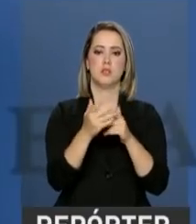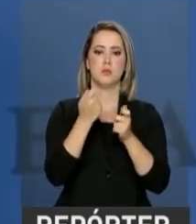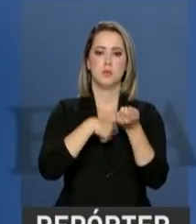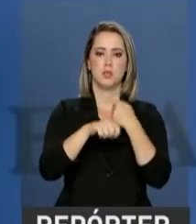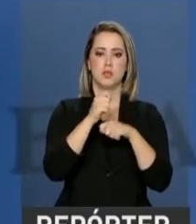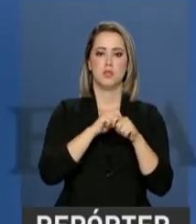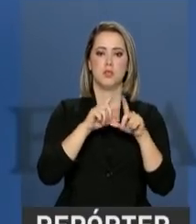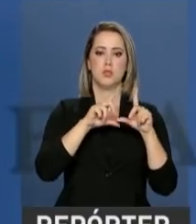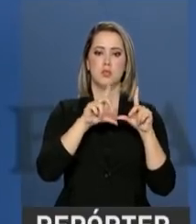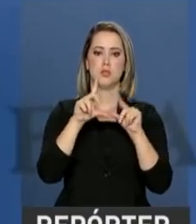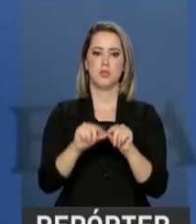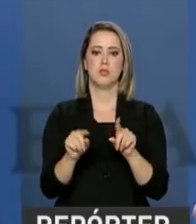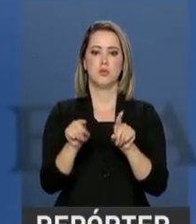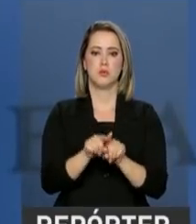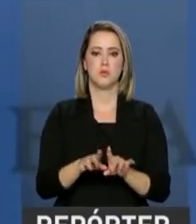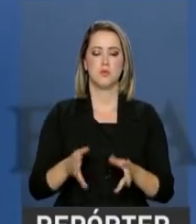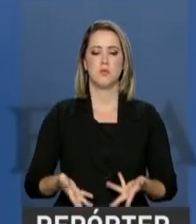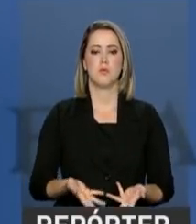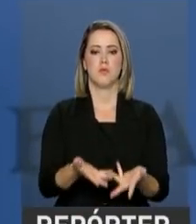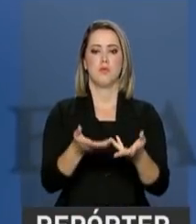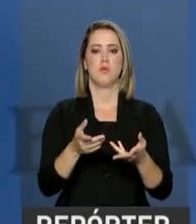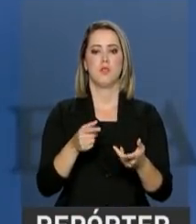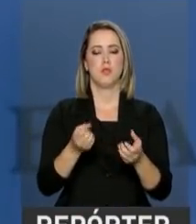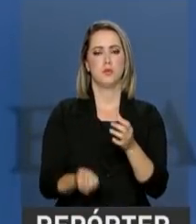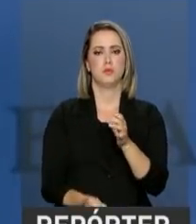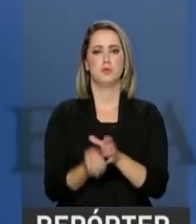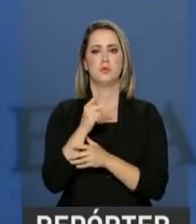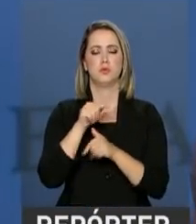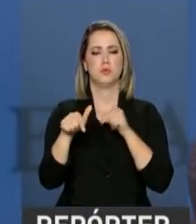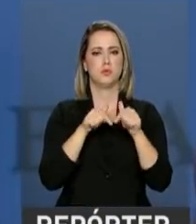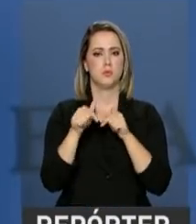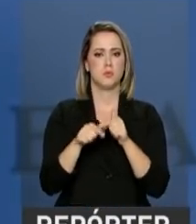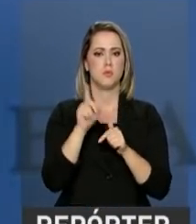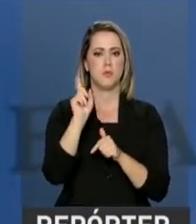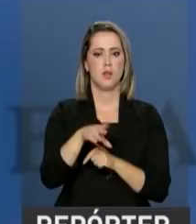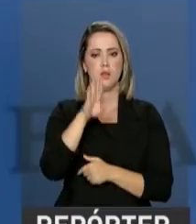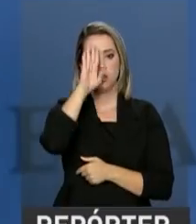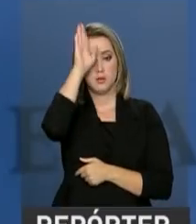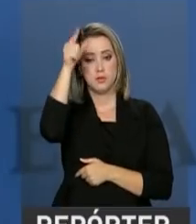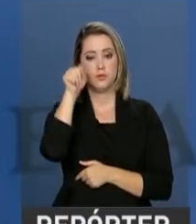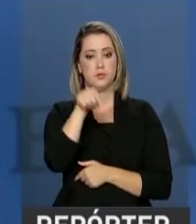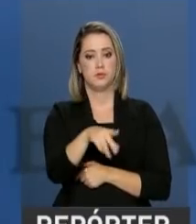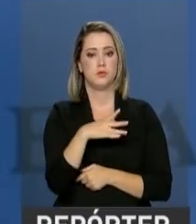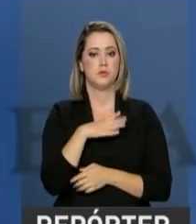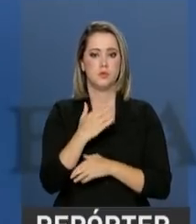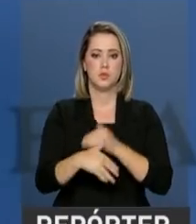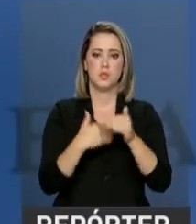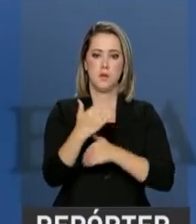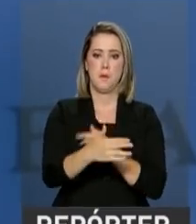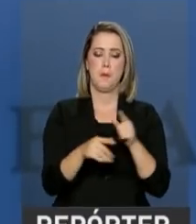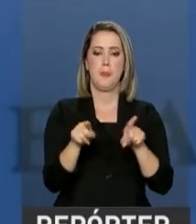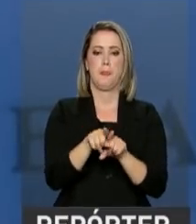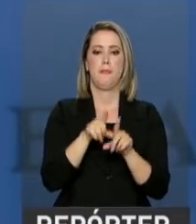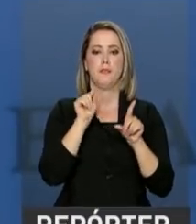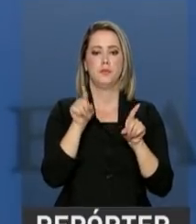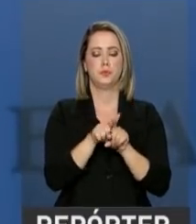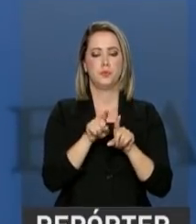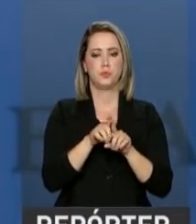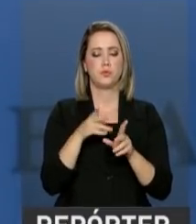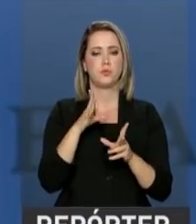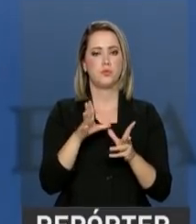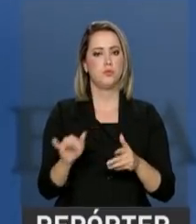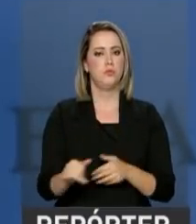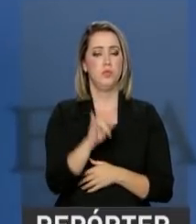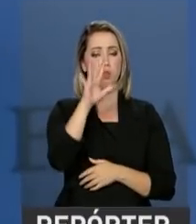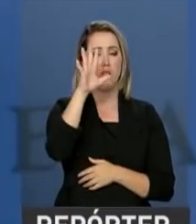acaba virando um ambiente mais propício à geração de empregos, que é o principal. E fica gerando também um ambiente mais propício a uma inflação